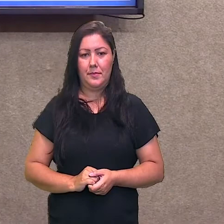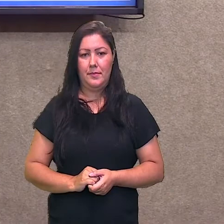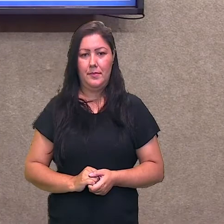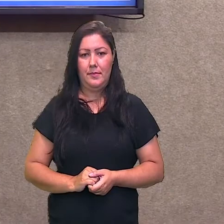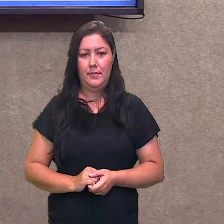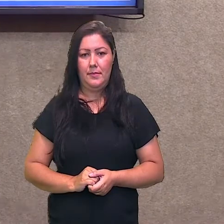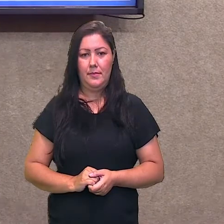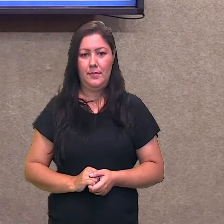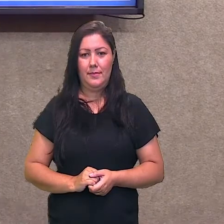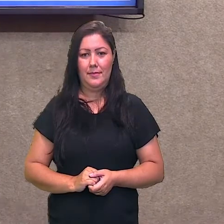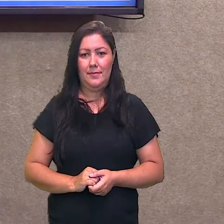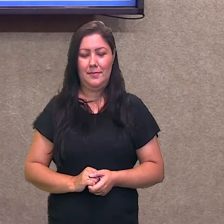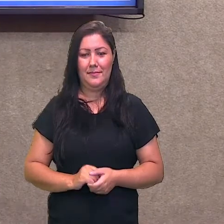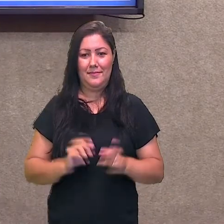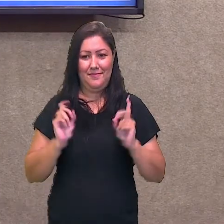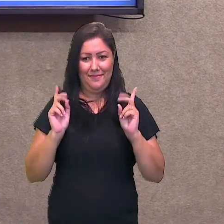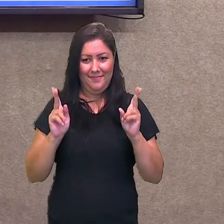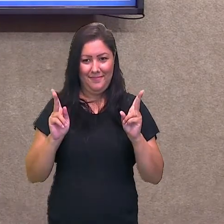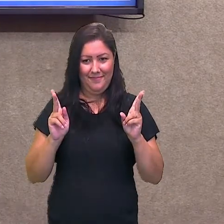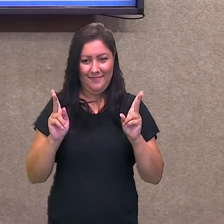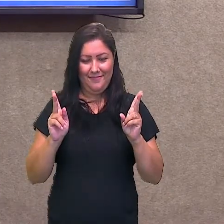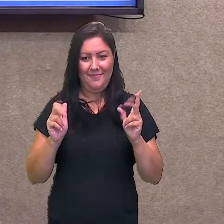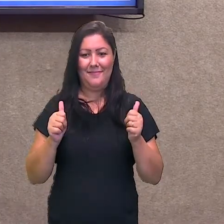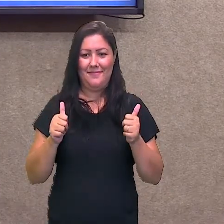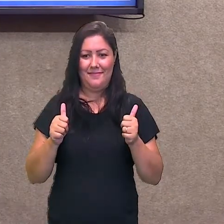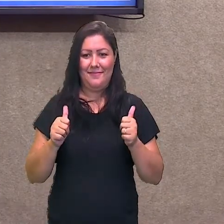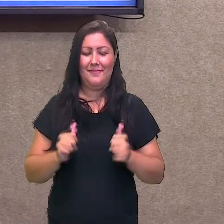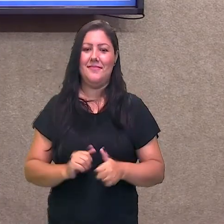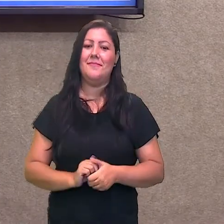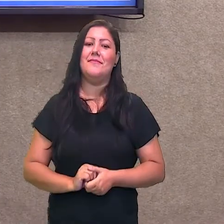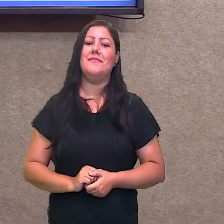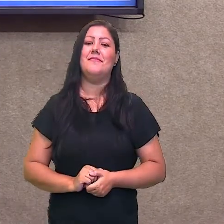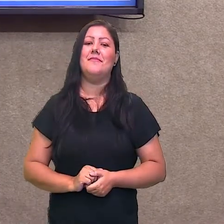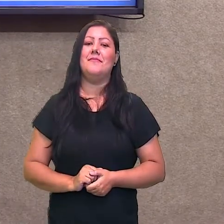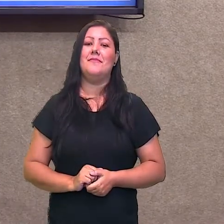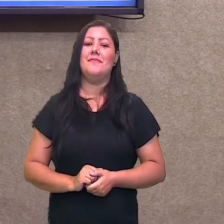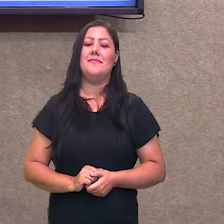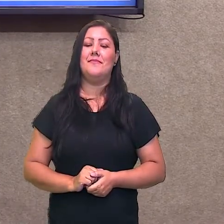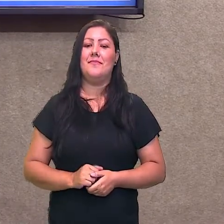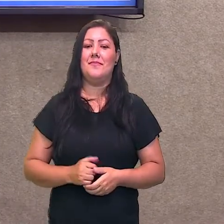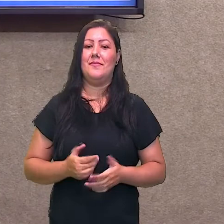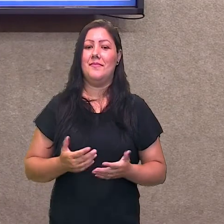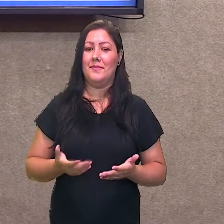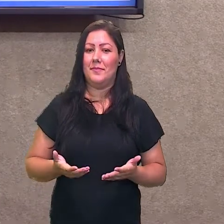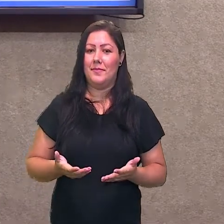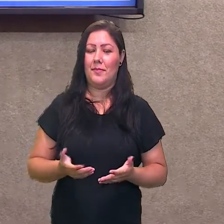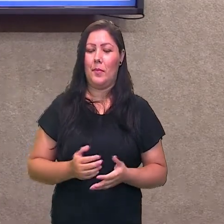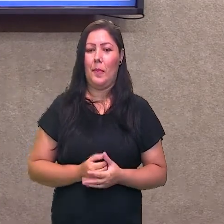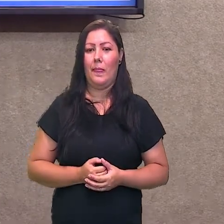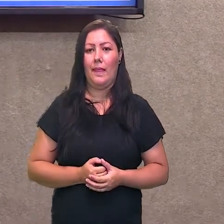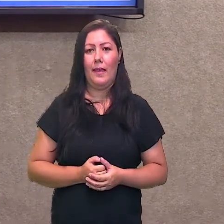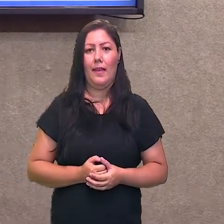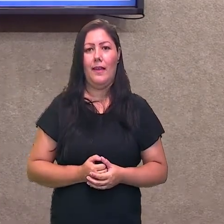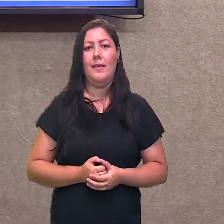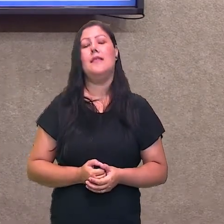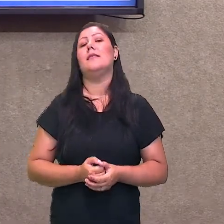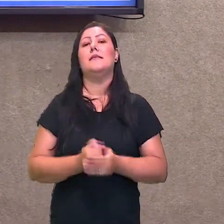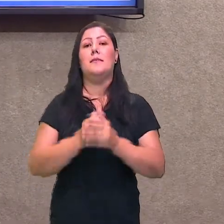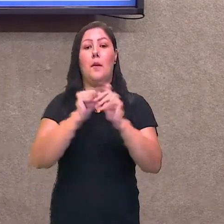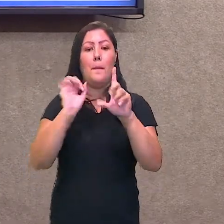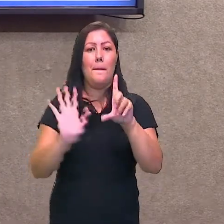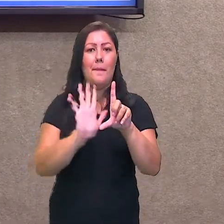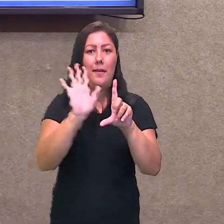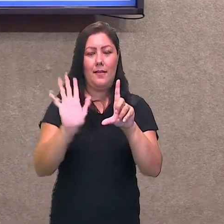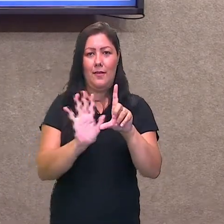hemisfério oeste. Tranquilo até aqui? Pessoal, para acessar a nossa